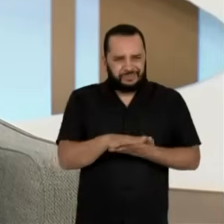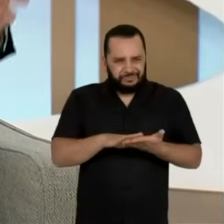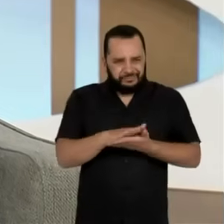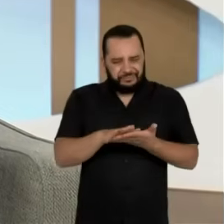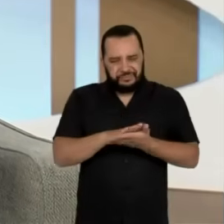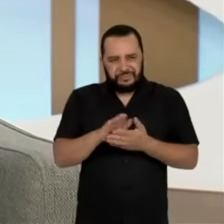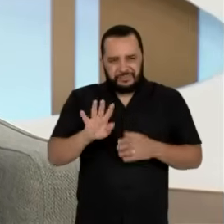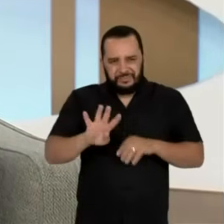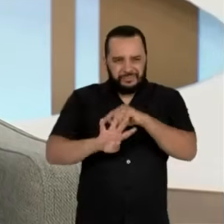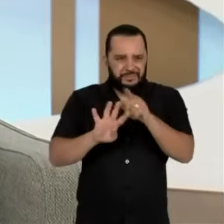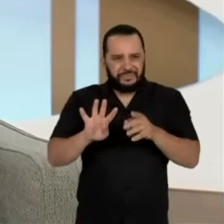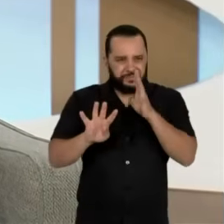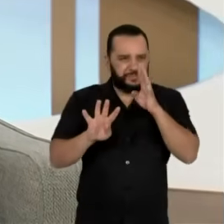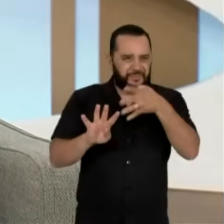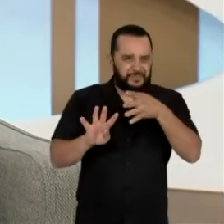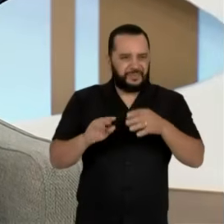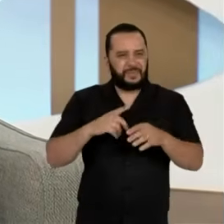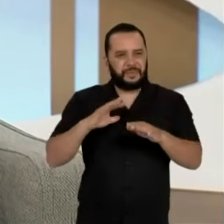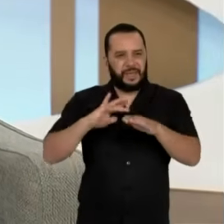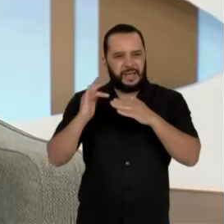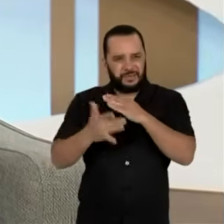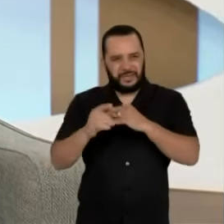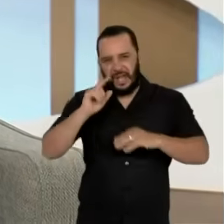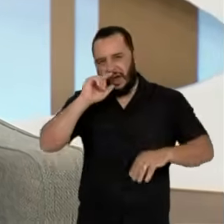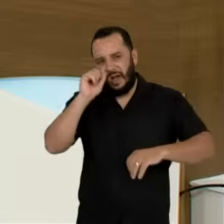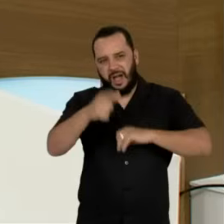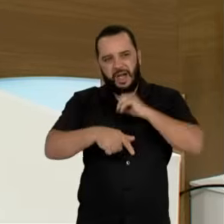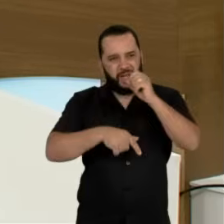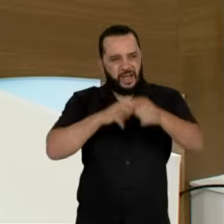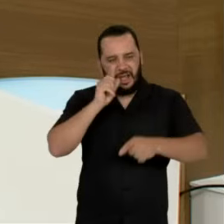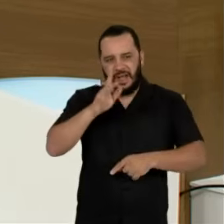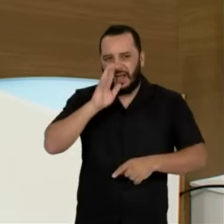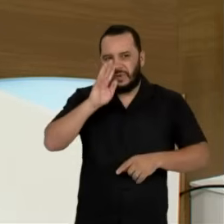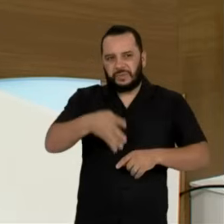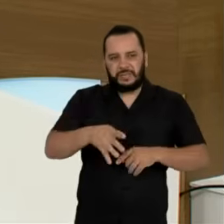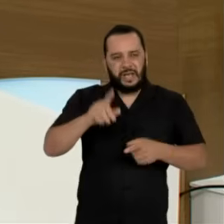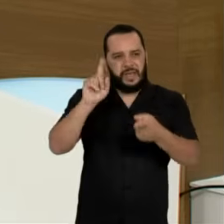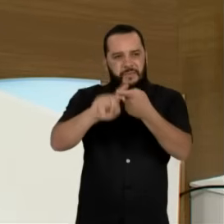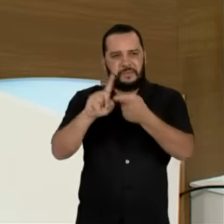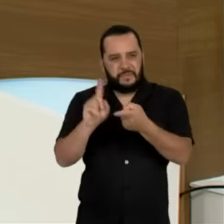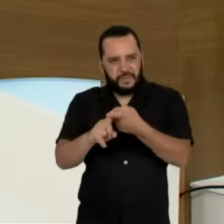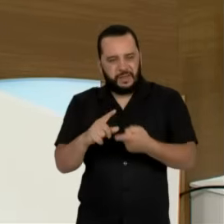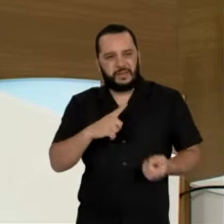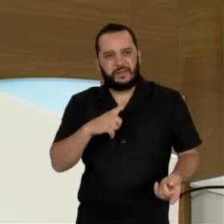De acusação, grupos de redes sociais acusando, ameaçando, né?